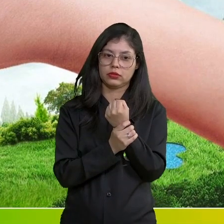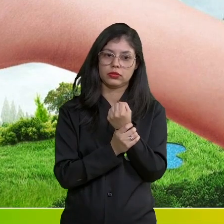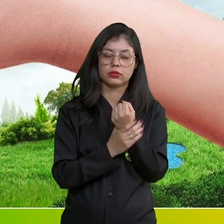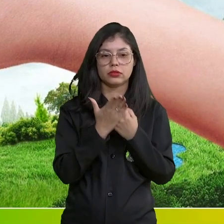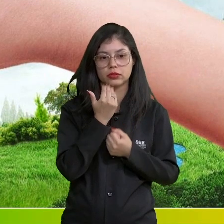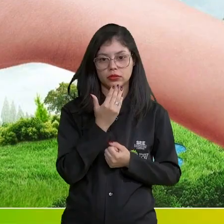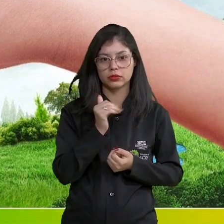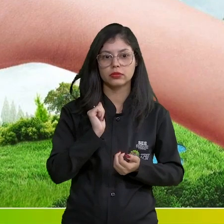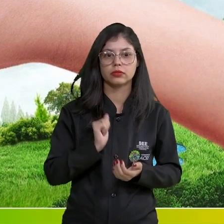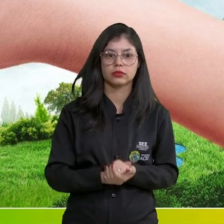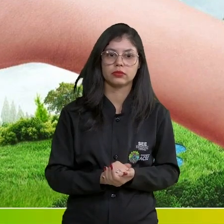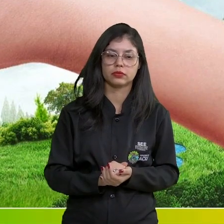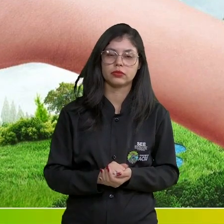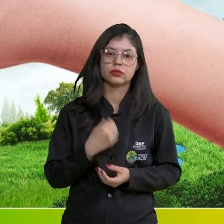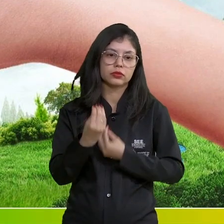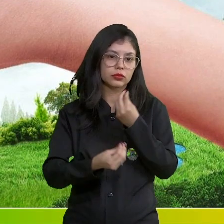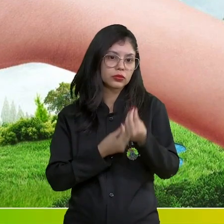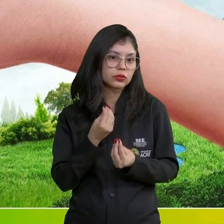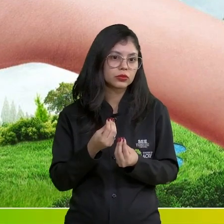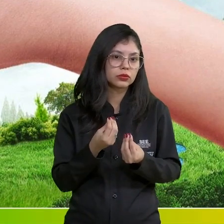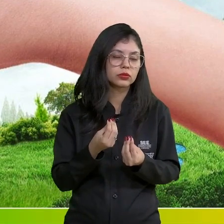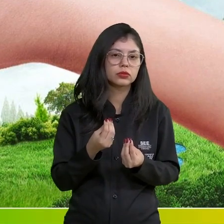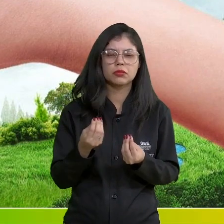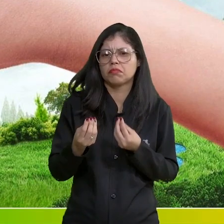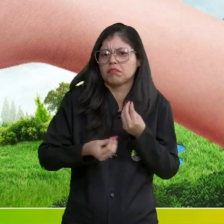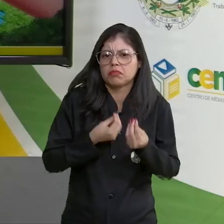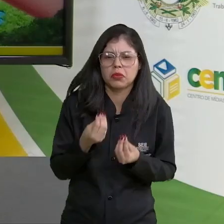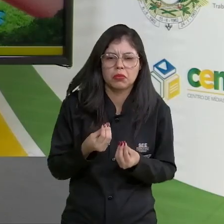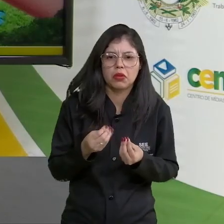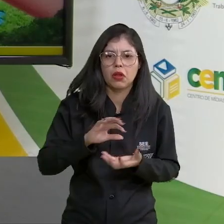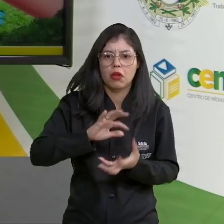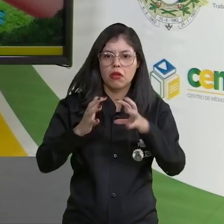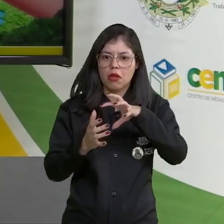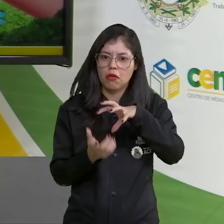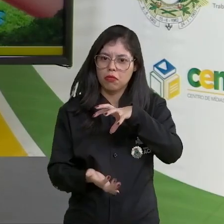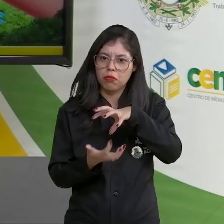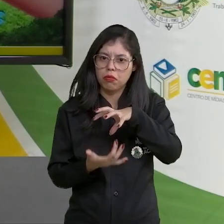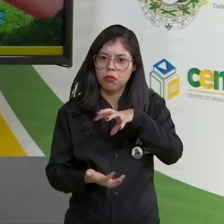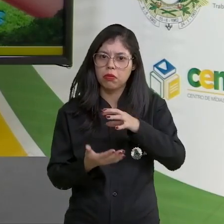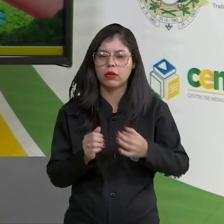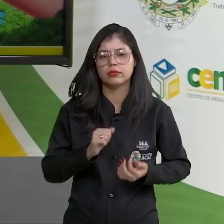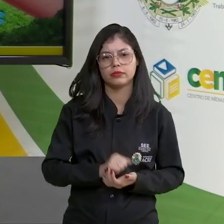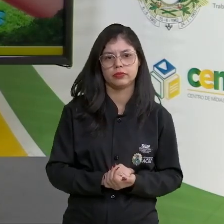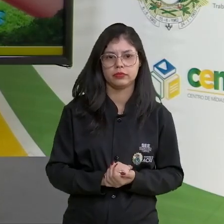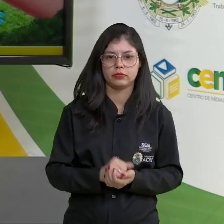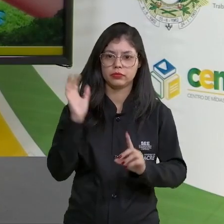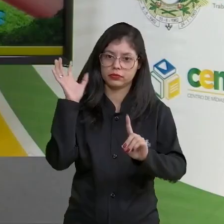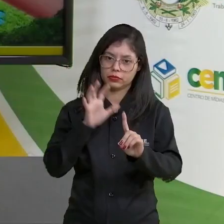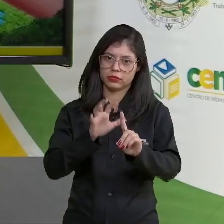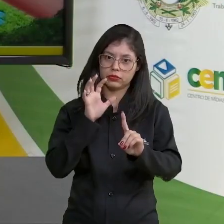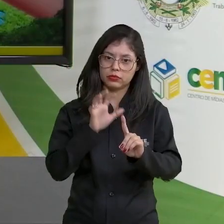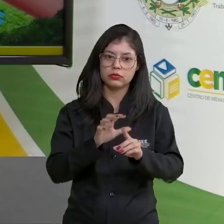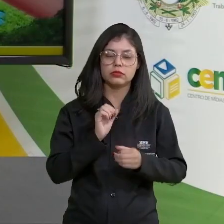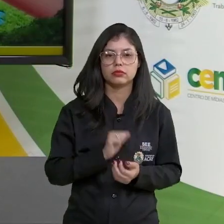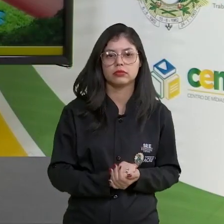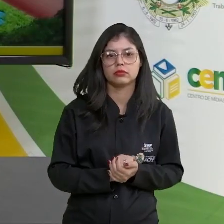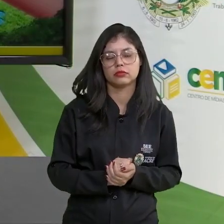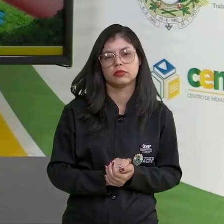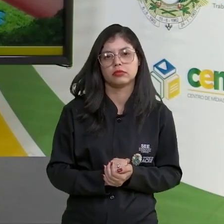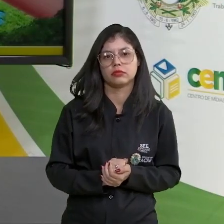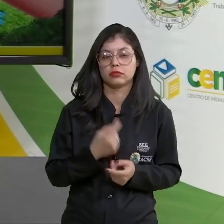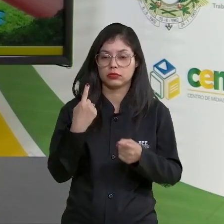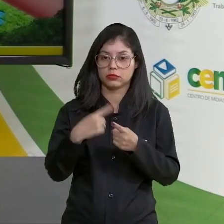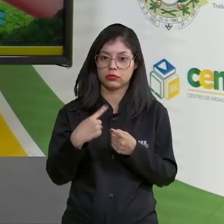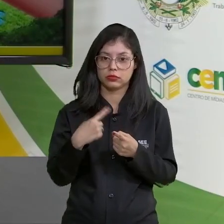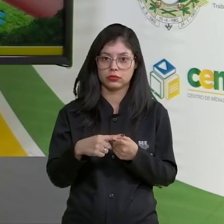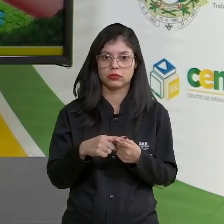segurança alimentar. Professora, como é que o efeito estufa influencia nesse aspecto? Primeiro, pessoal,